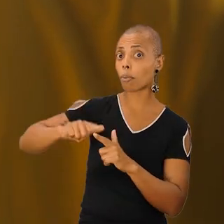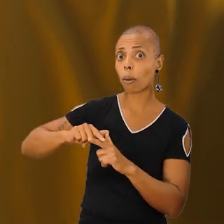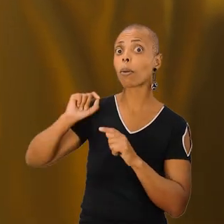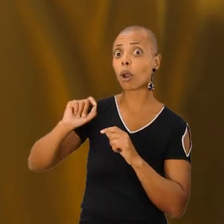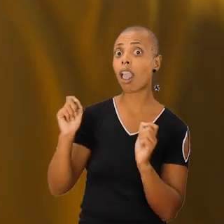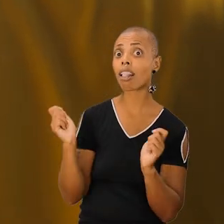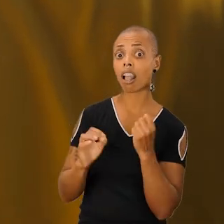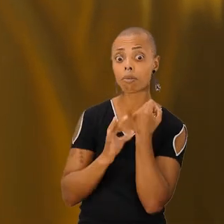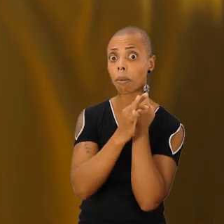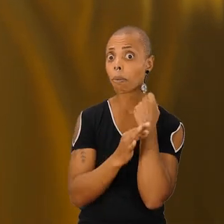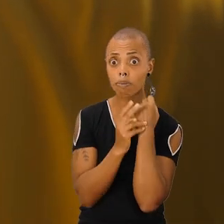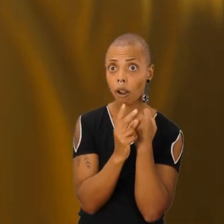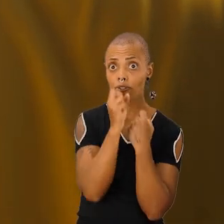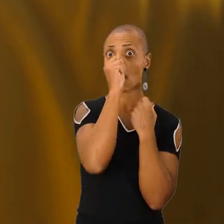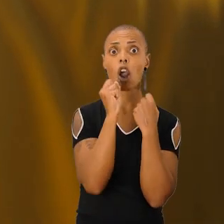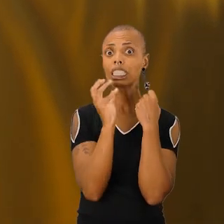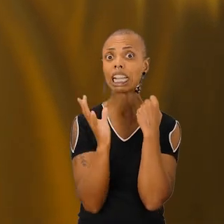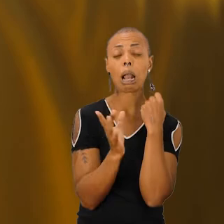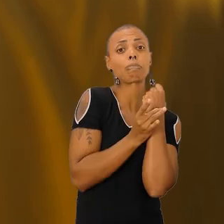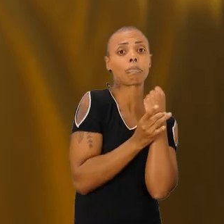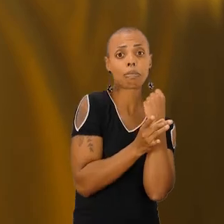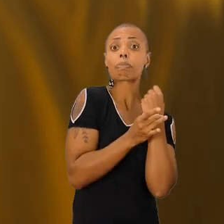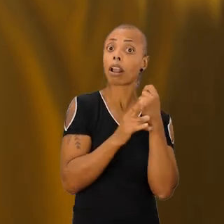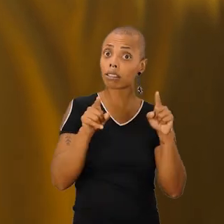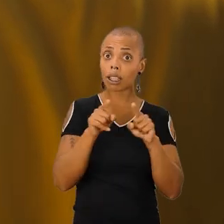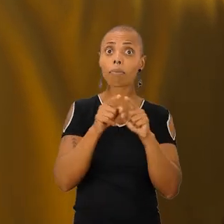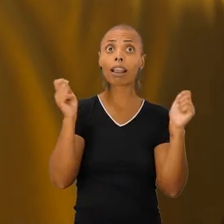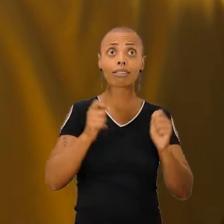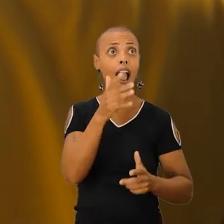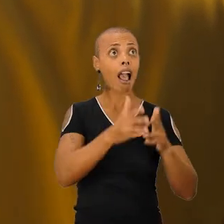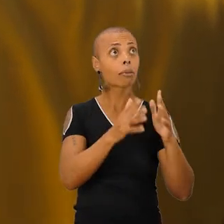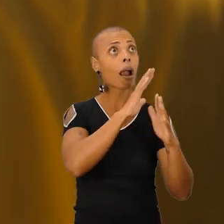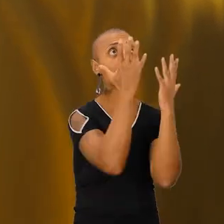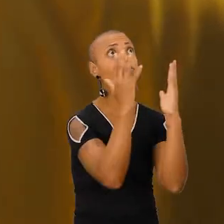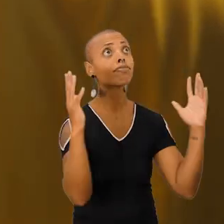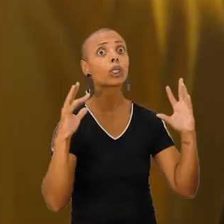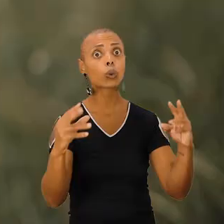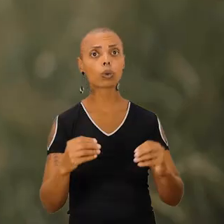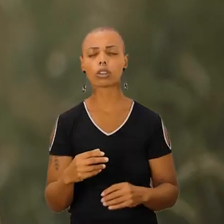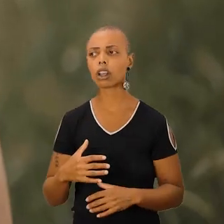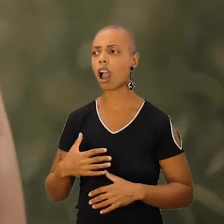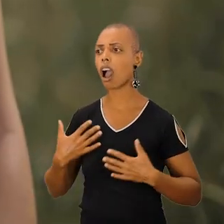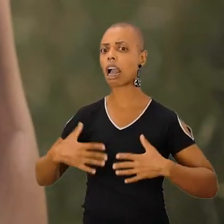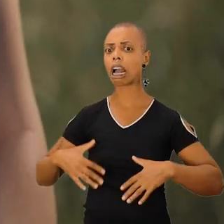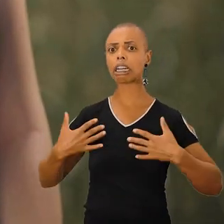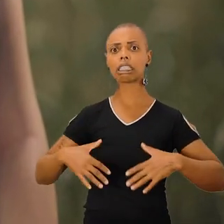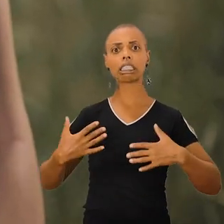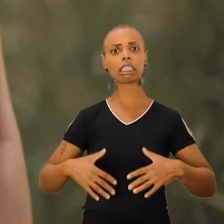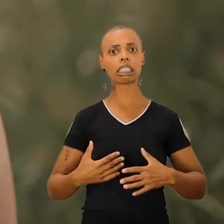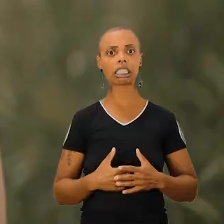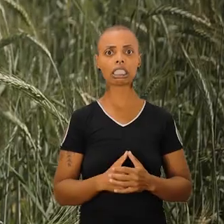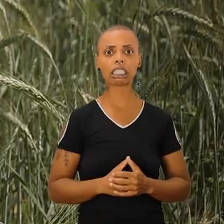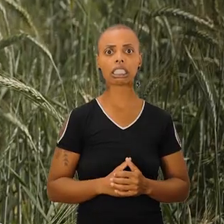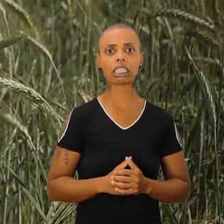mais resistentes e pior. Pode prejudicar o meio ambiente. Ai, ai, ai, ai, ai. Ih, lascou